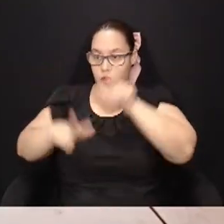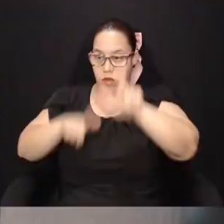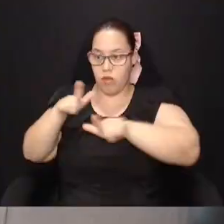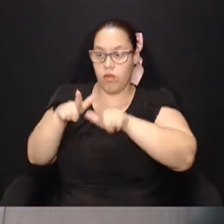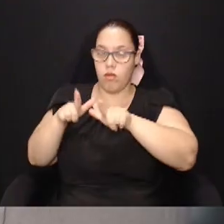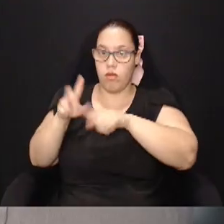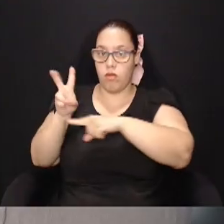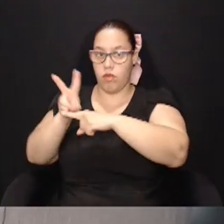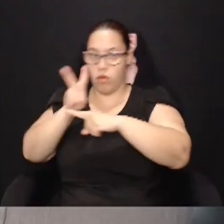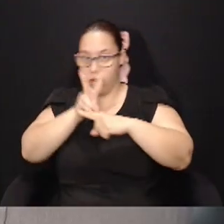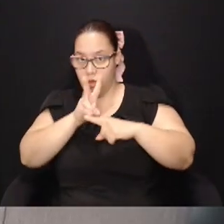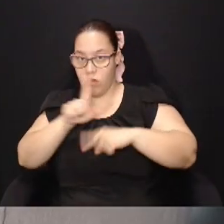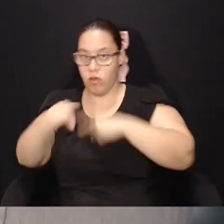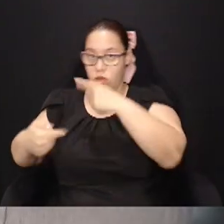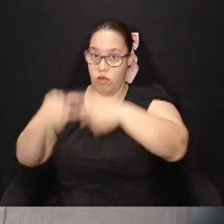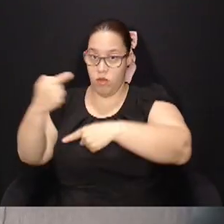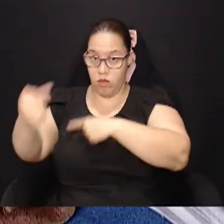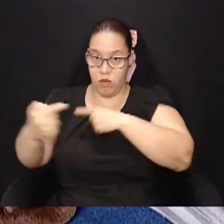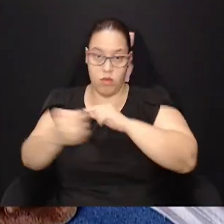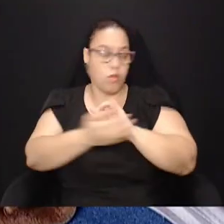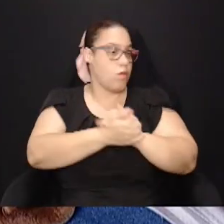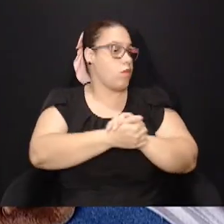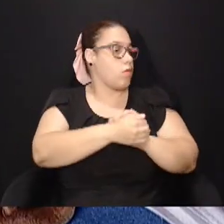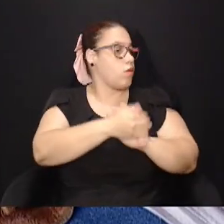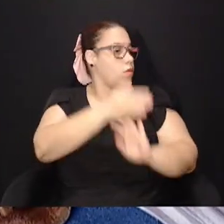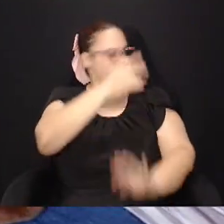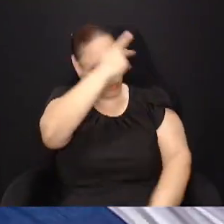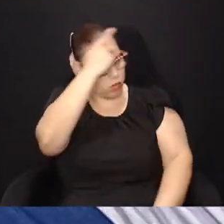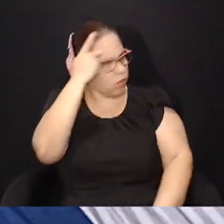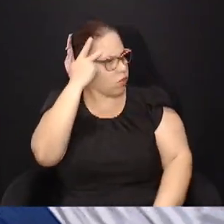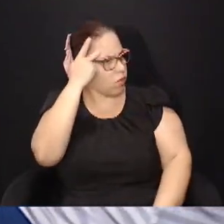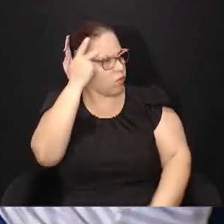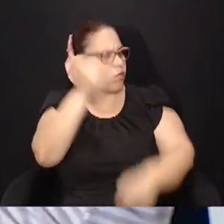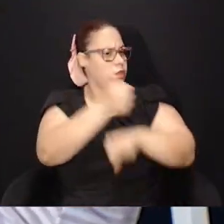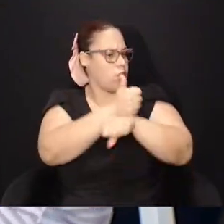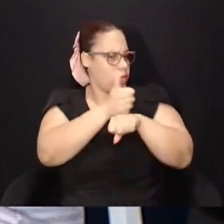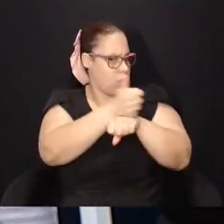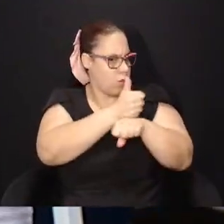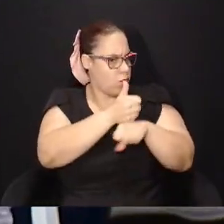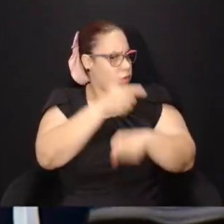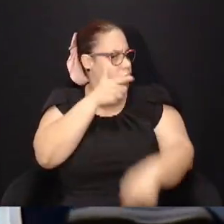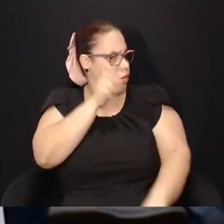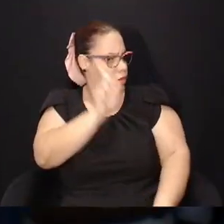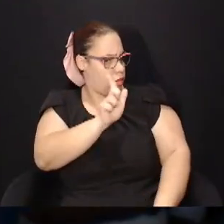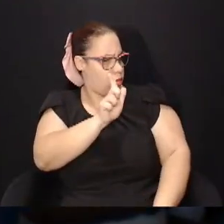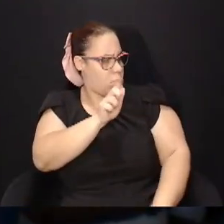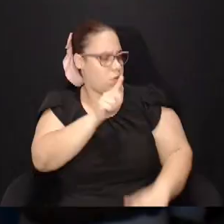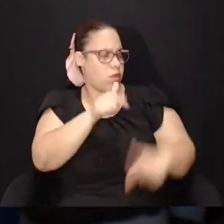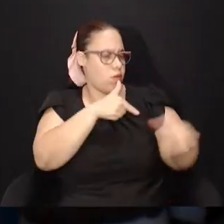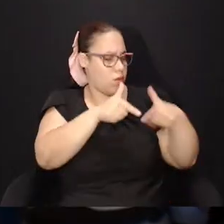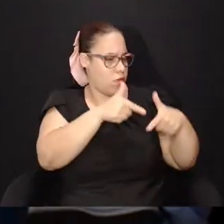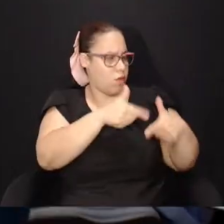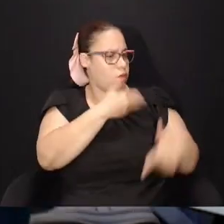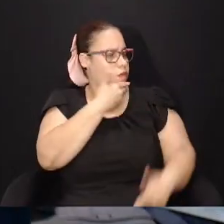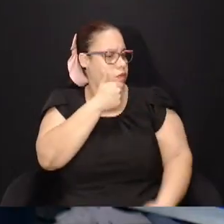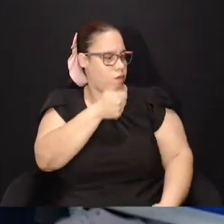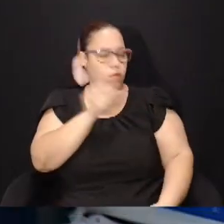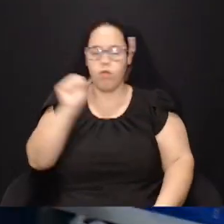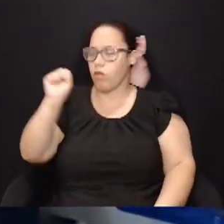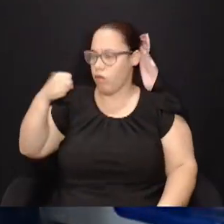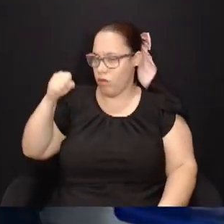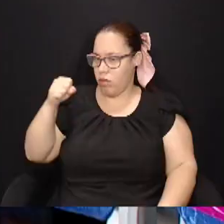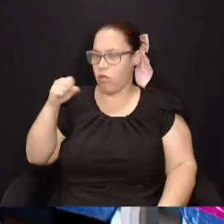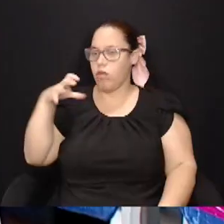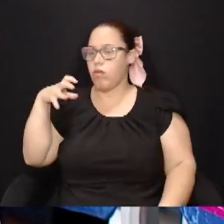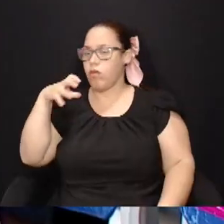outras. Certo. E os candidatos, esses cursos são profissionalizantes para eles conseguirem uma área no mercado de trabalho, é isso? Sim, são cursos mais rápidos, né, que o